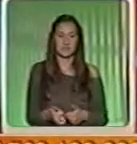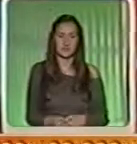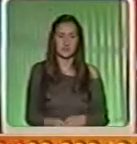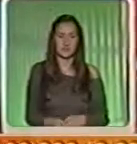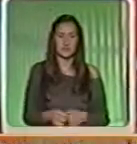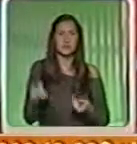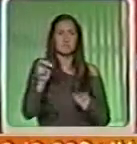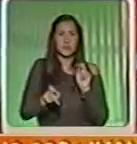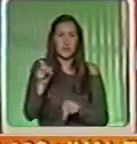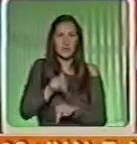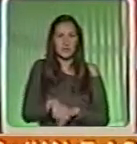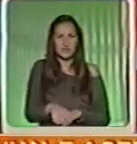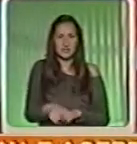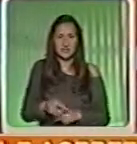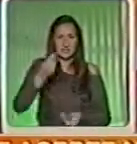rota!